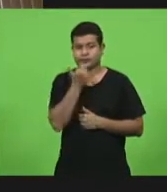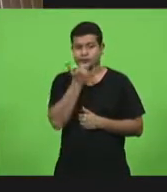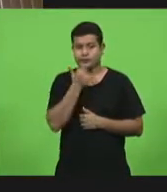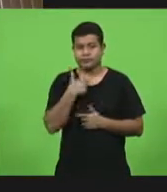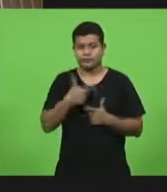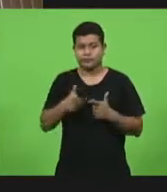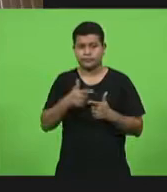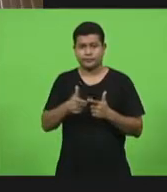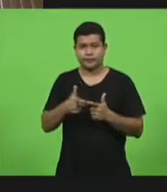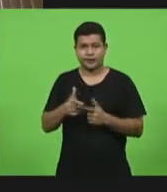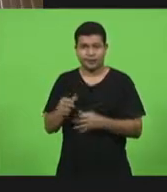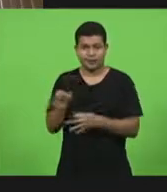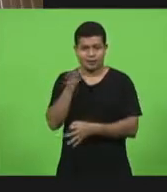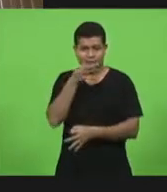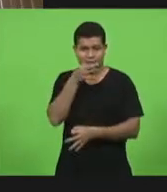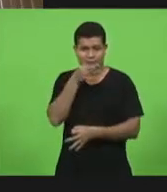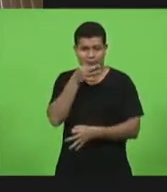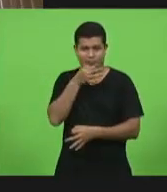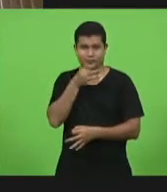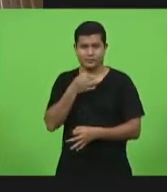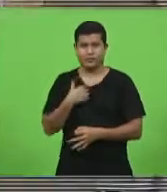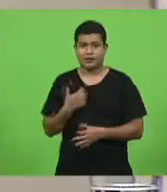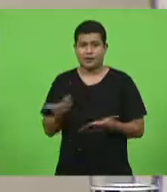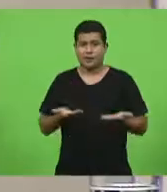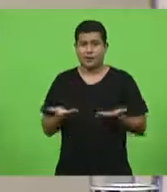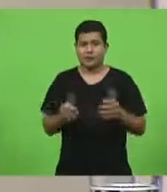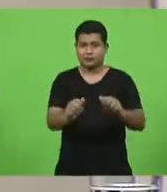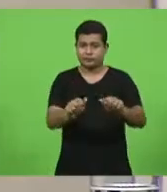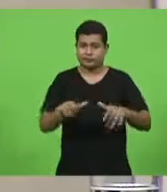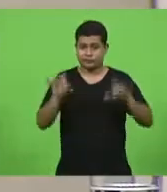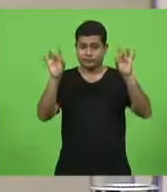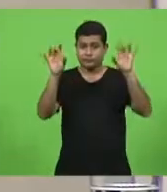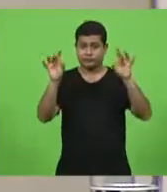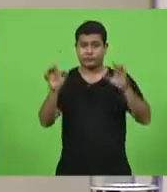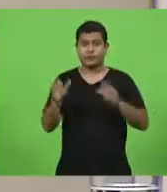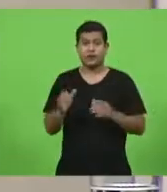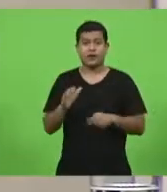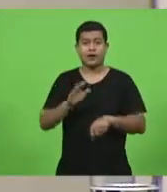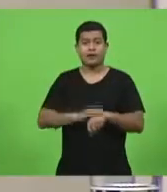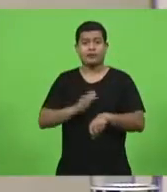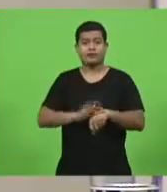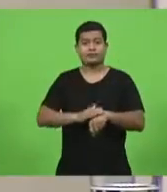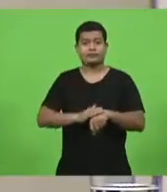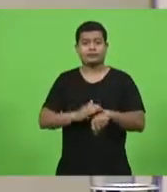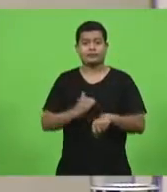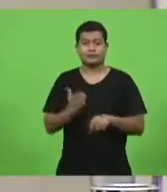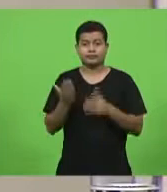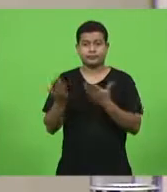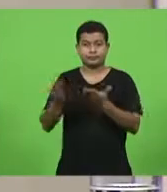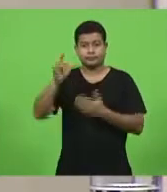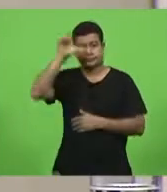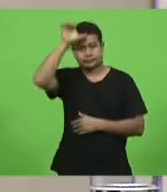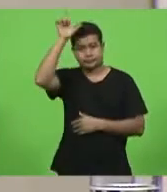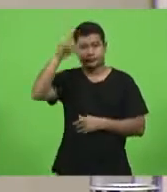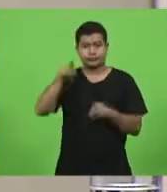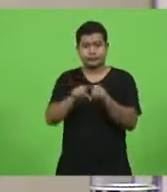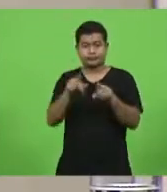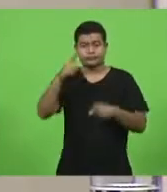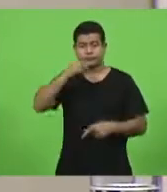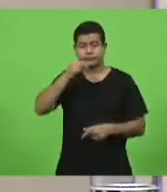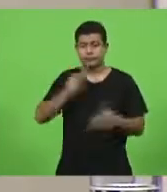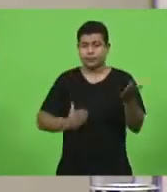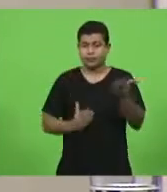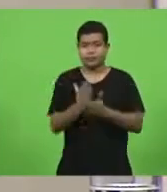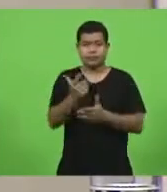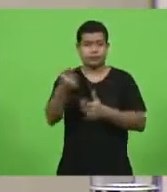A presente sessão especial foi convocada através do requerimento dos senhores deputados Kennedy Nunes e Sargento Lima e aprovada pelos